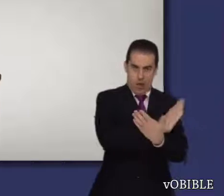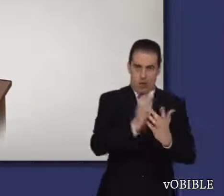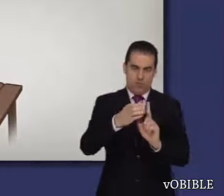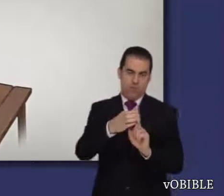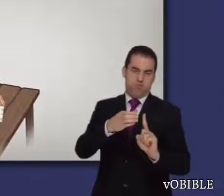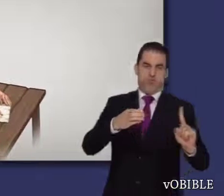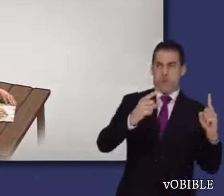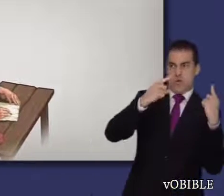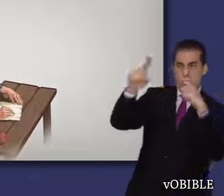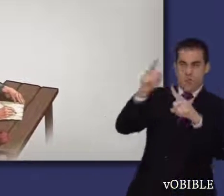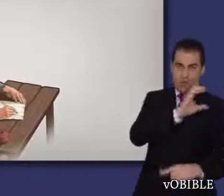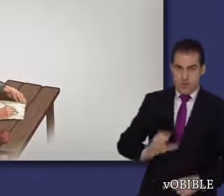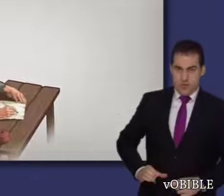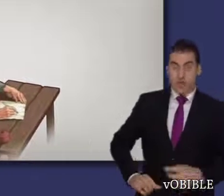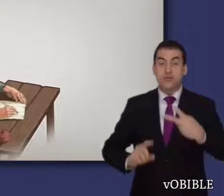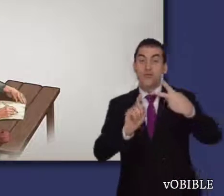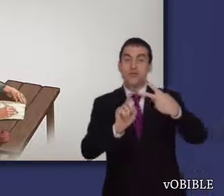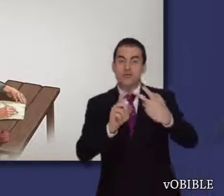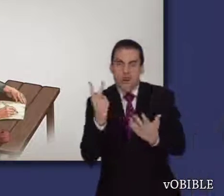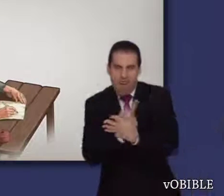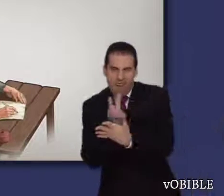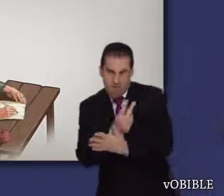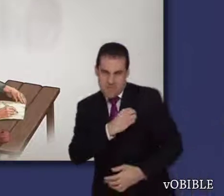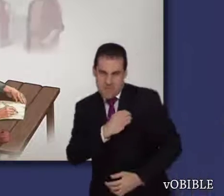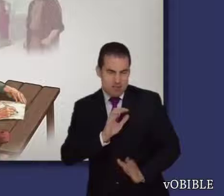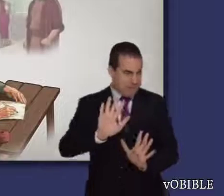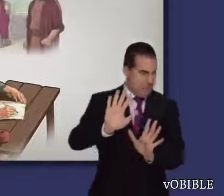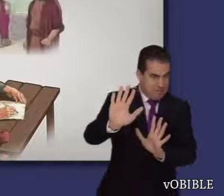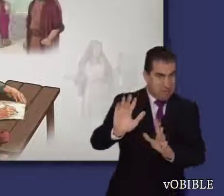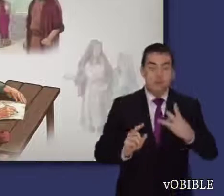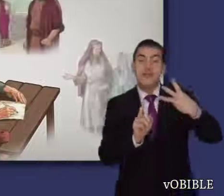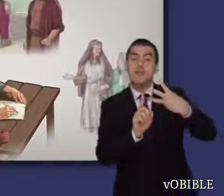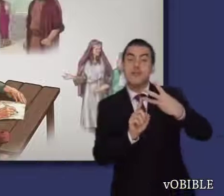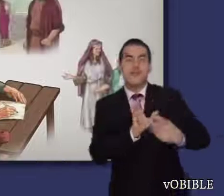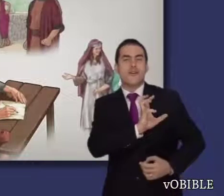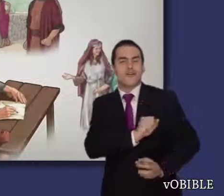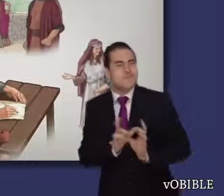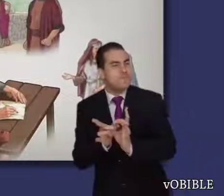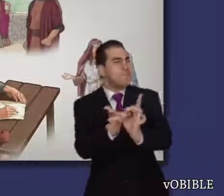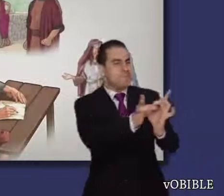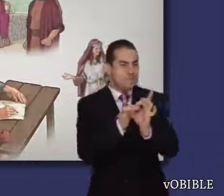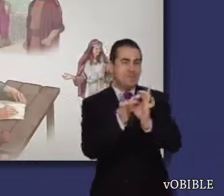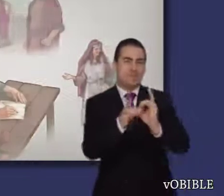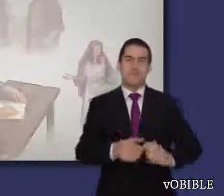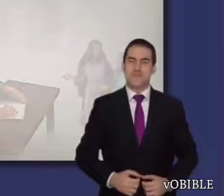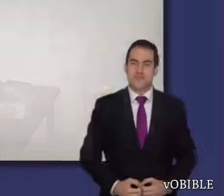Essa carta fala de 3 assuntos principais: o anticristo, o pecado e o amor.